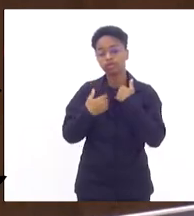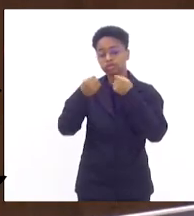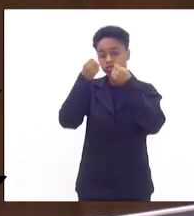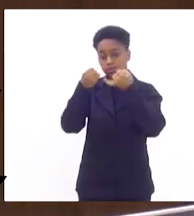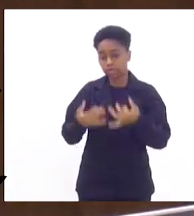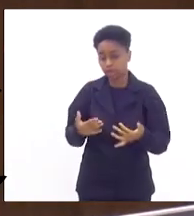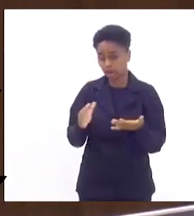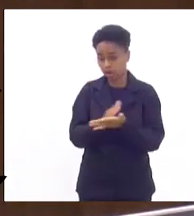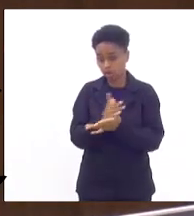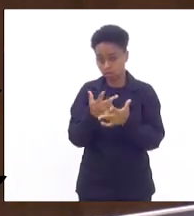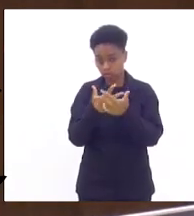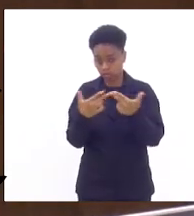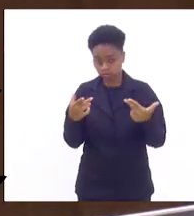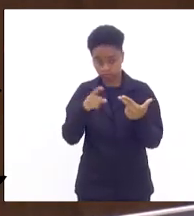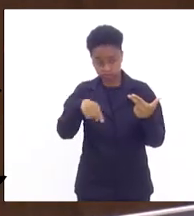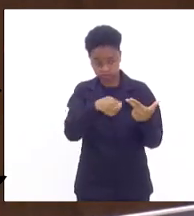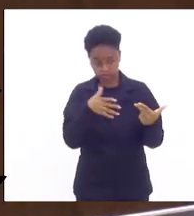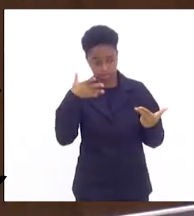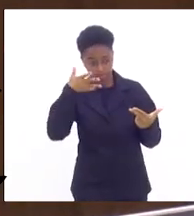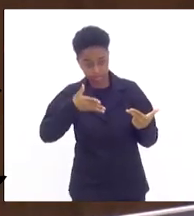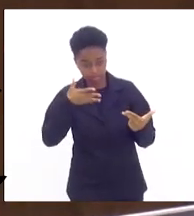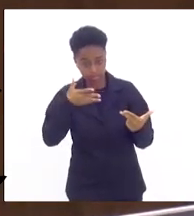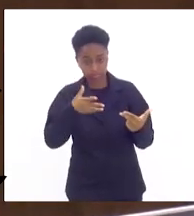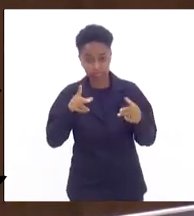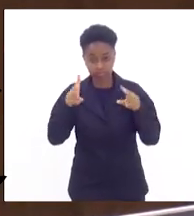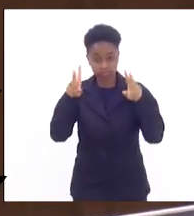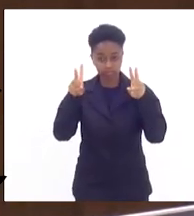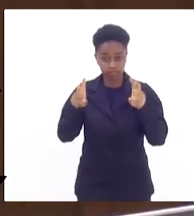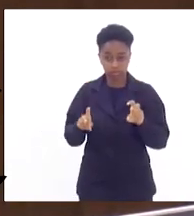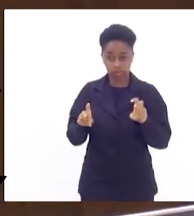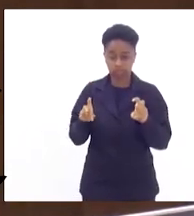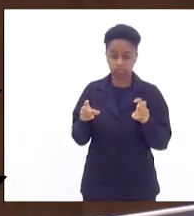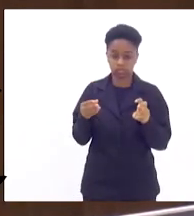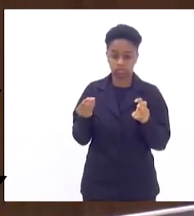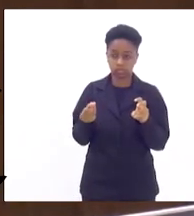esclarecimentos que foram colocados aqui, um a respeito